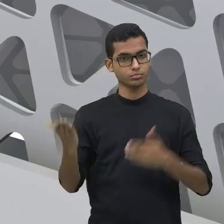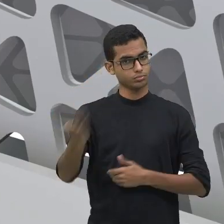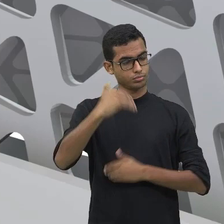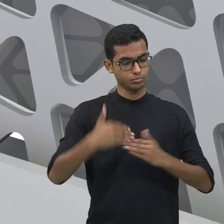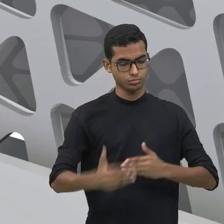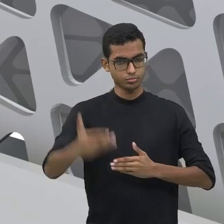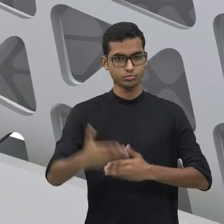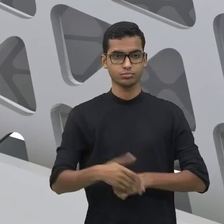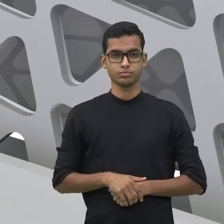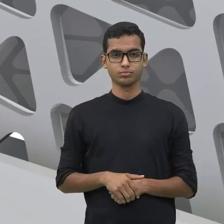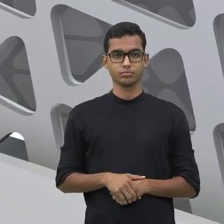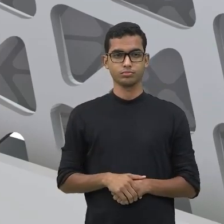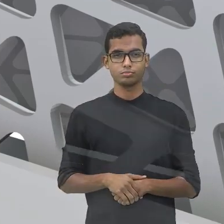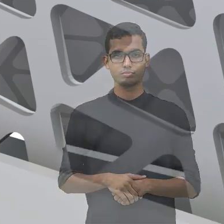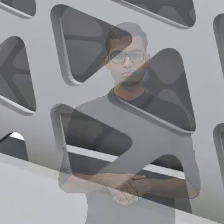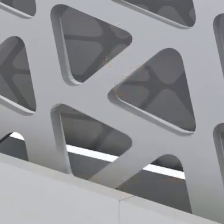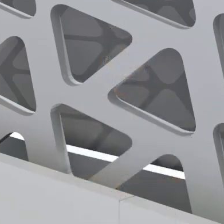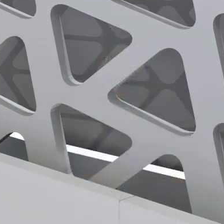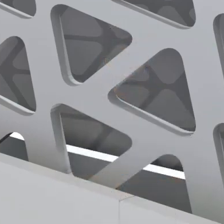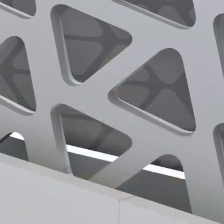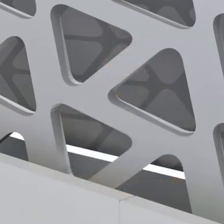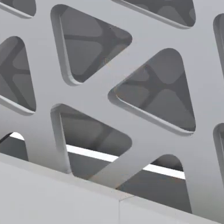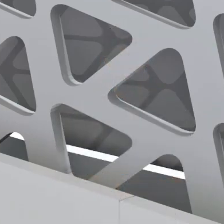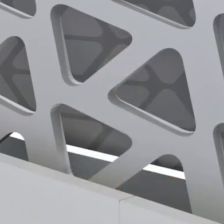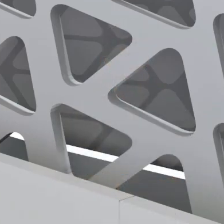vamos para a nossa aula.